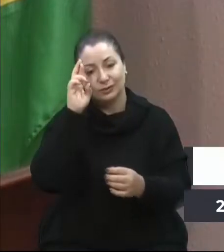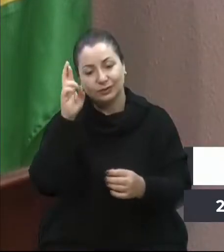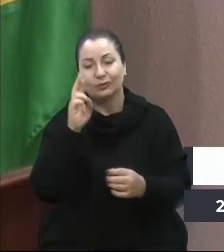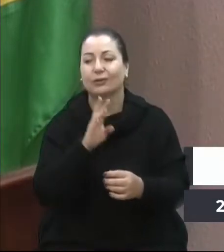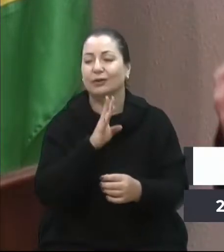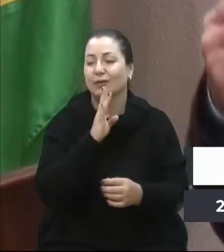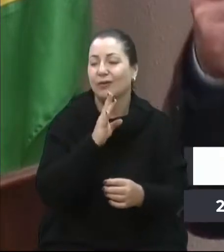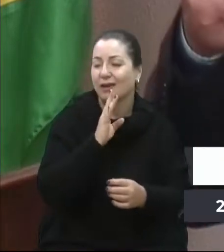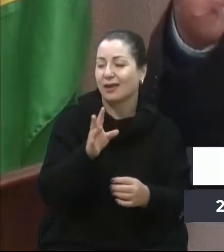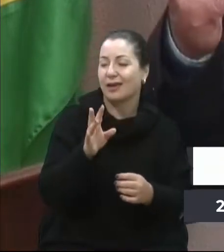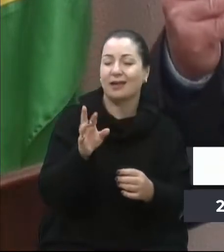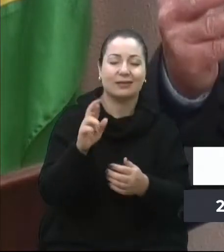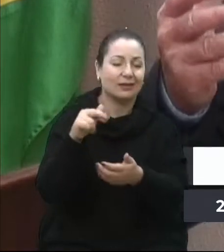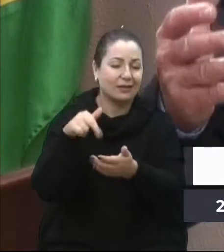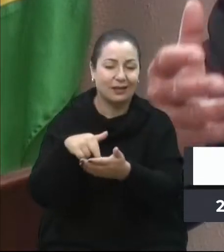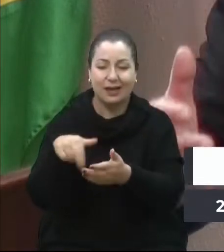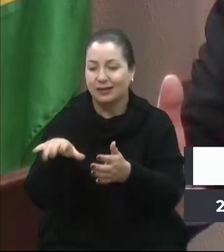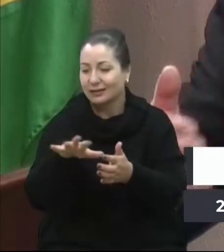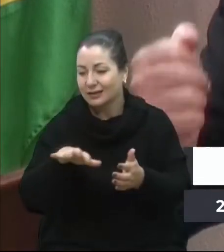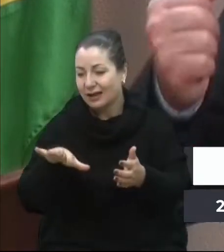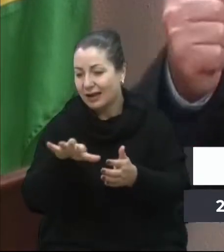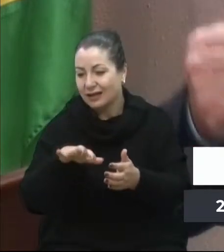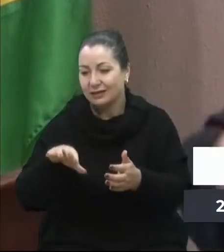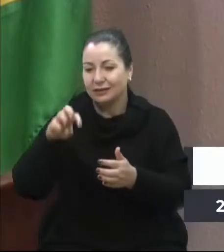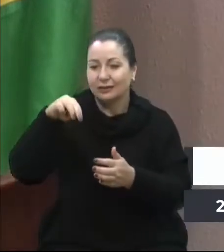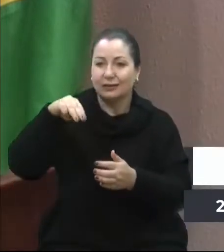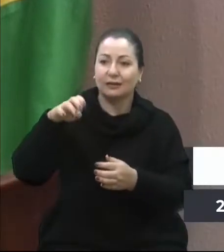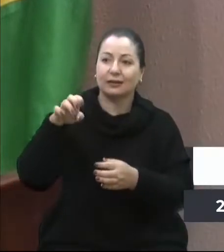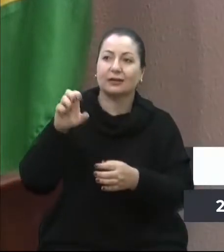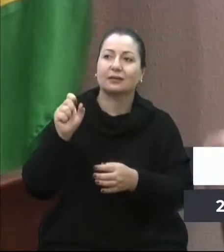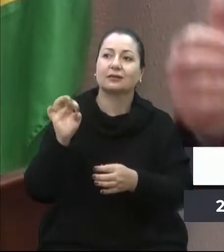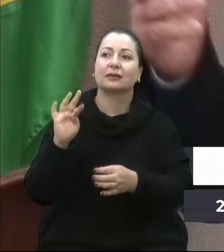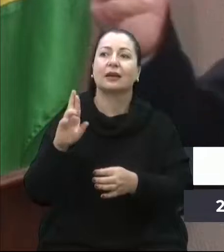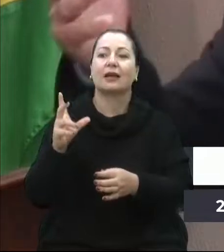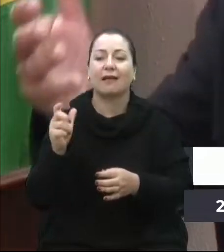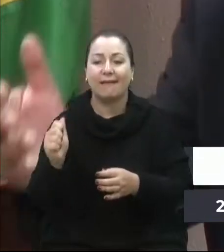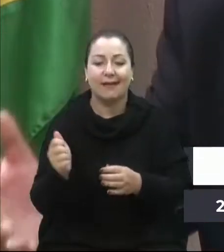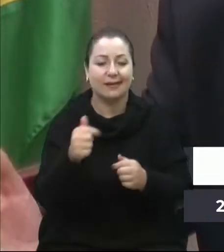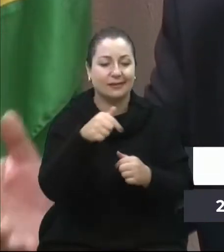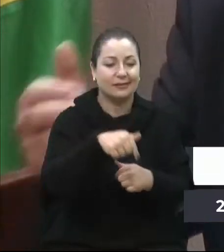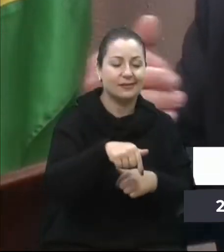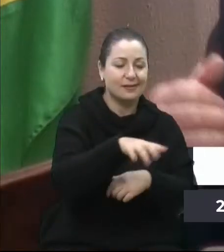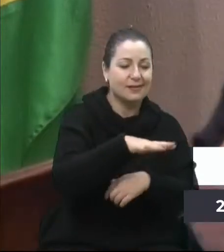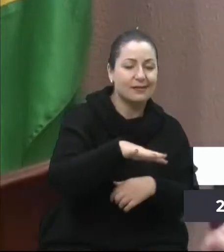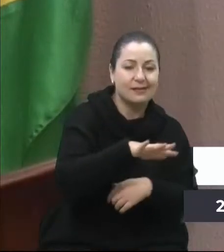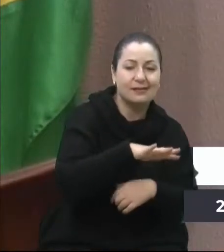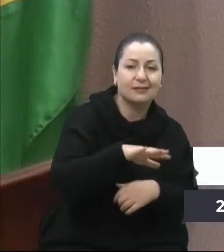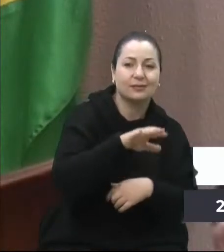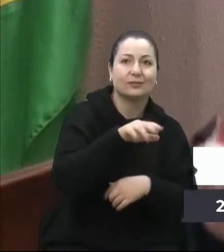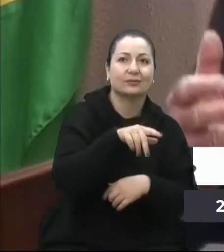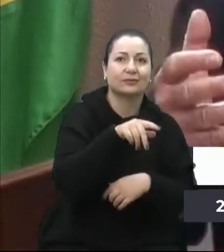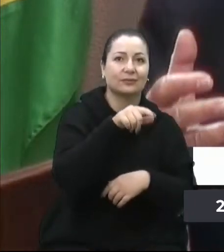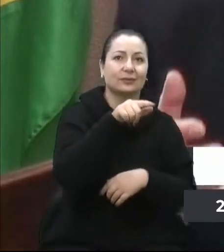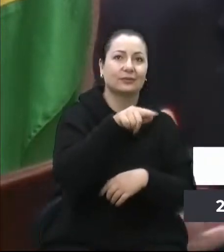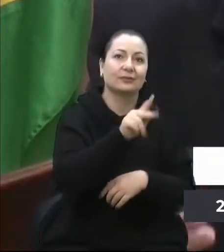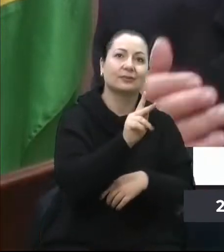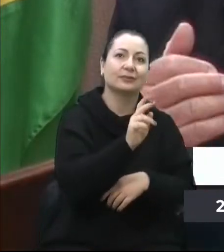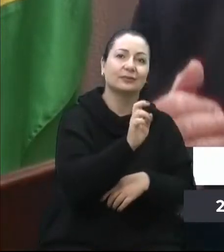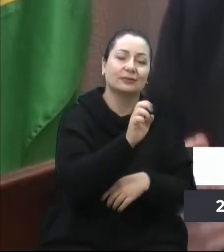Canyon. Ele está lá com a comunidade pintando os muros. Ele está lá plantando flores. Ele está